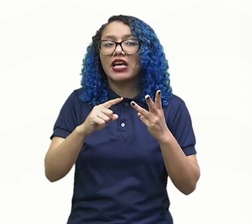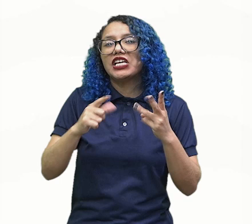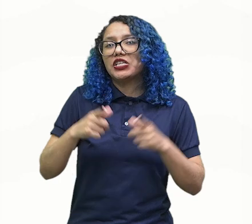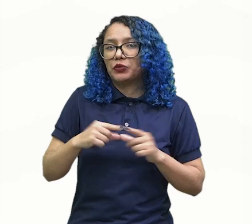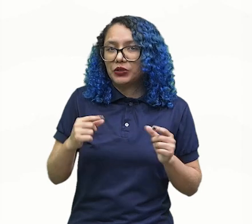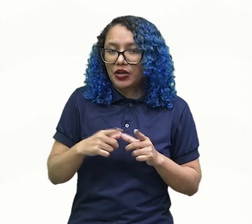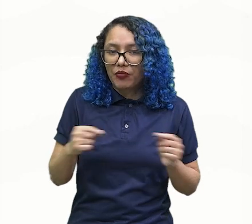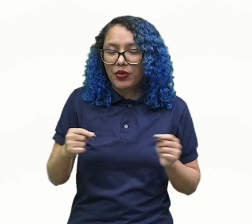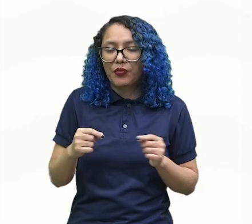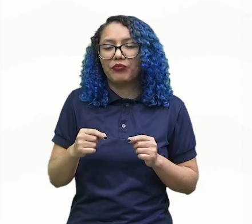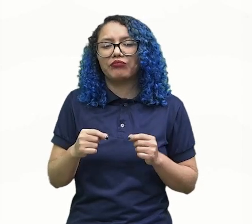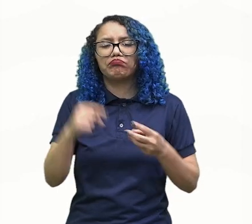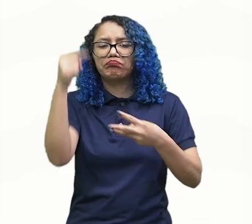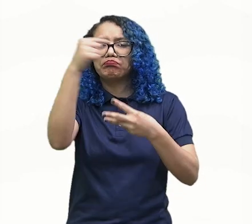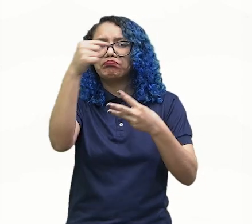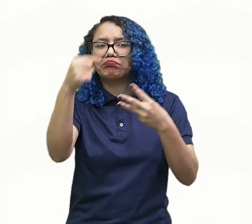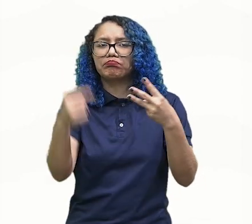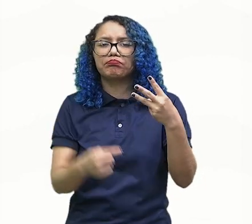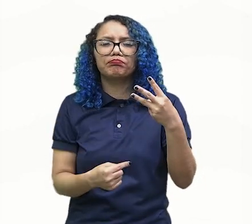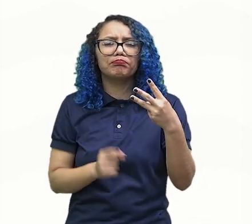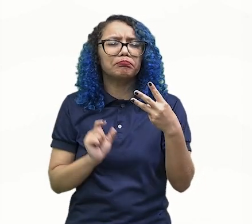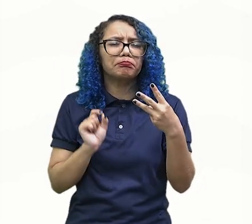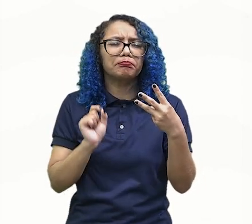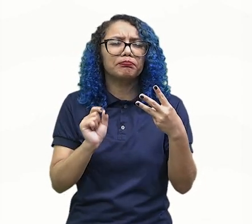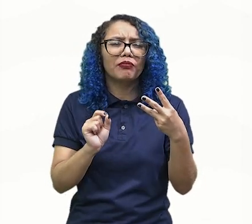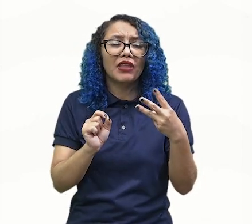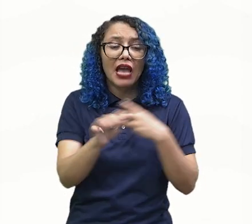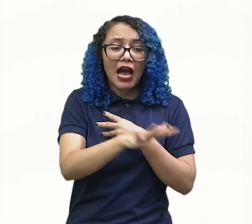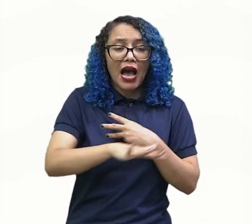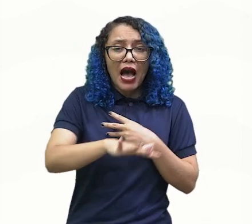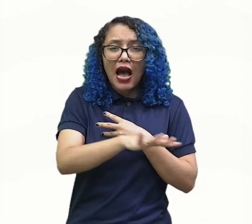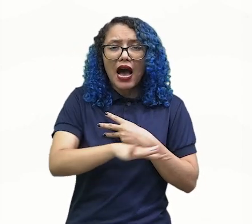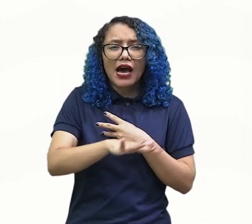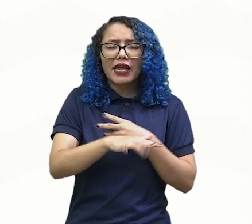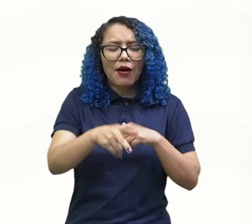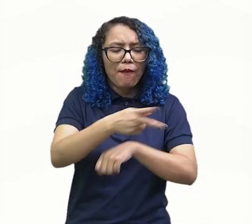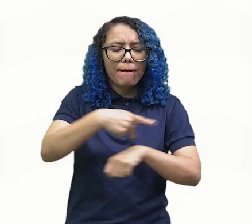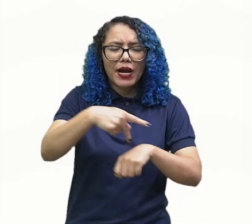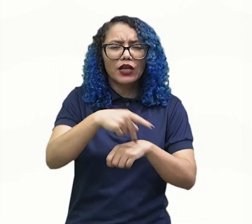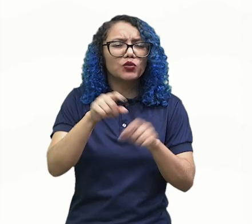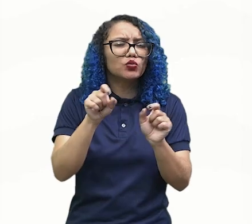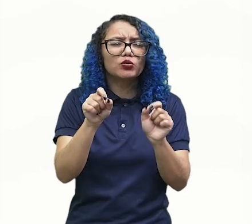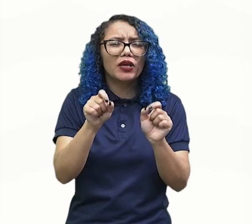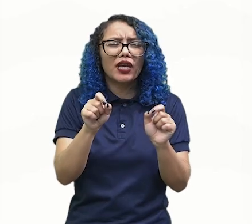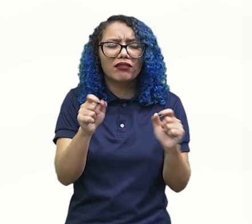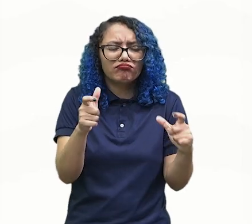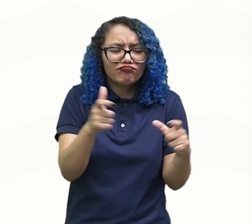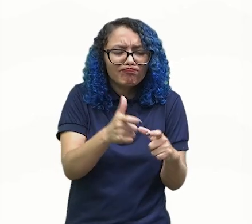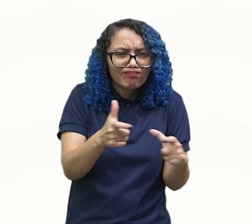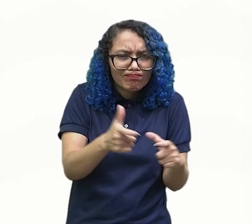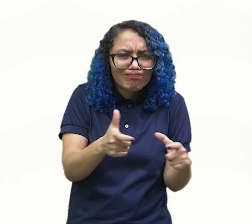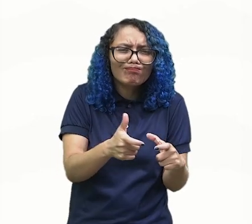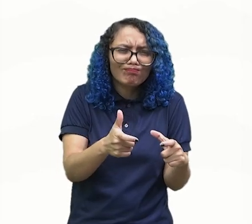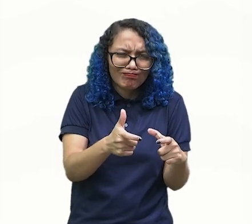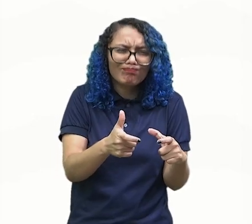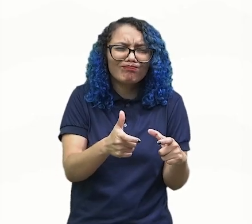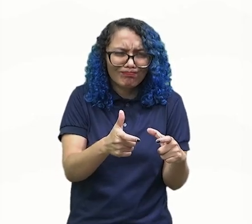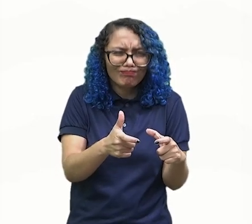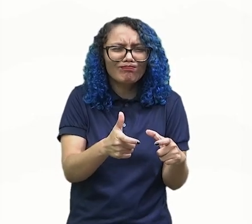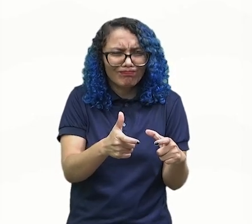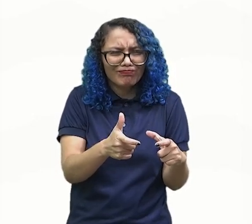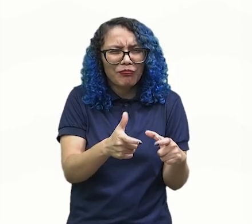no mapa, o Mônaco, Singapura são países ali que são considerados